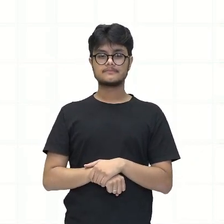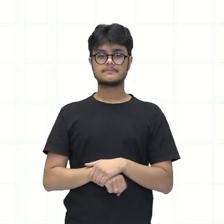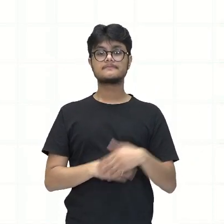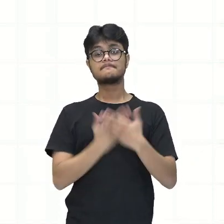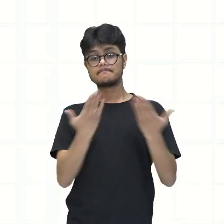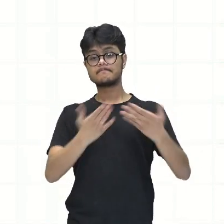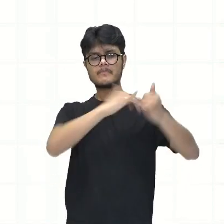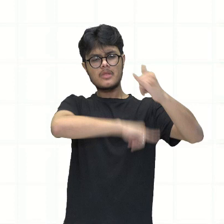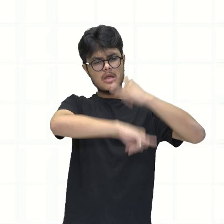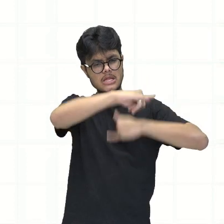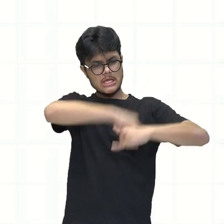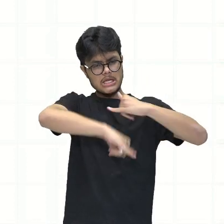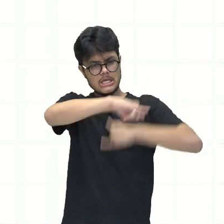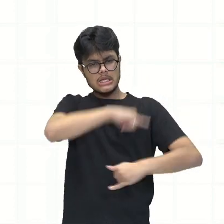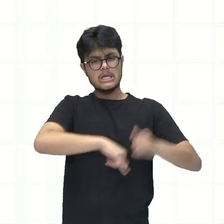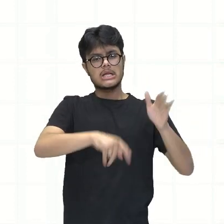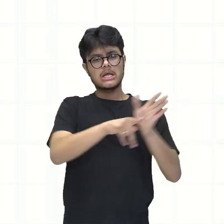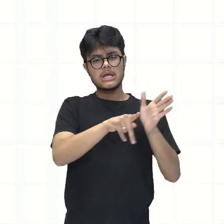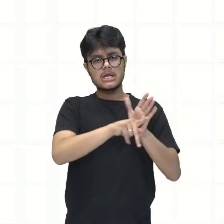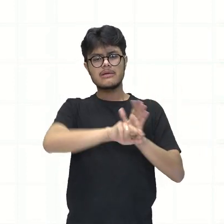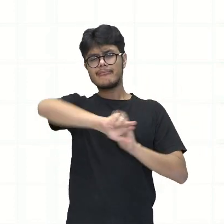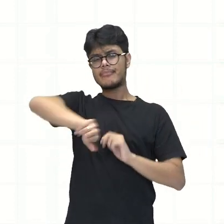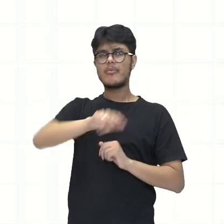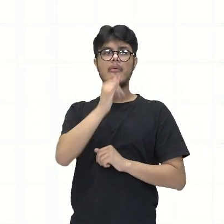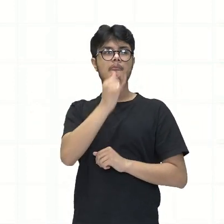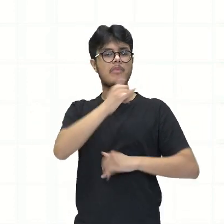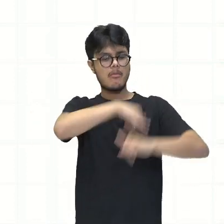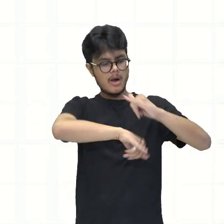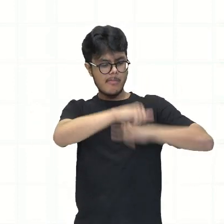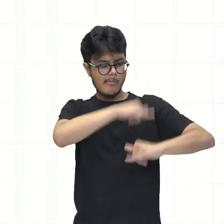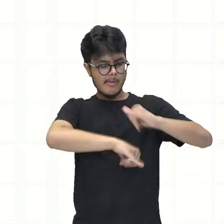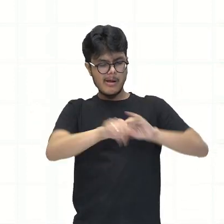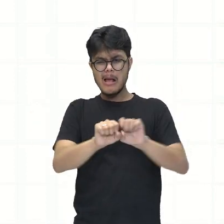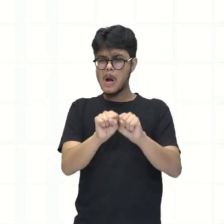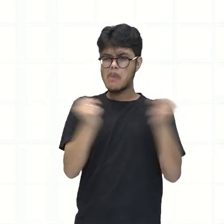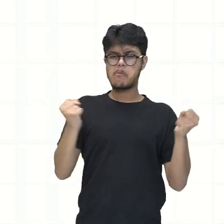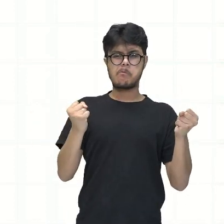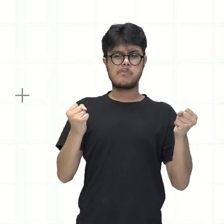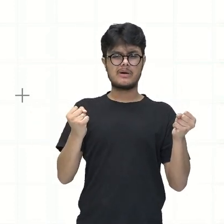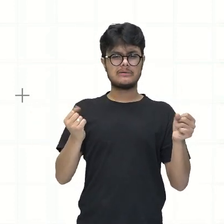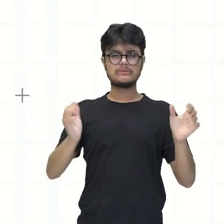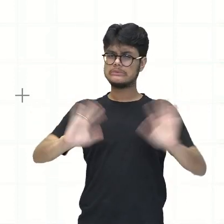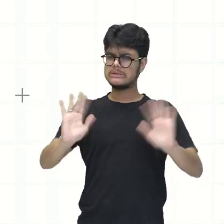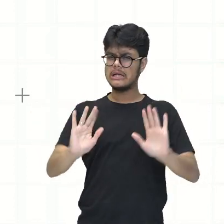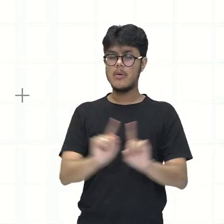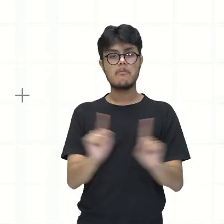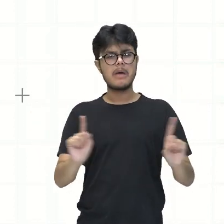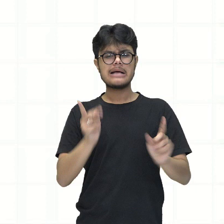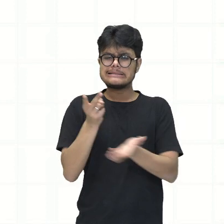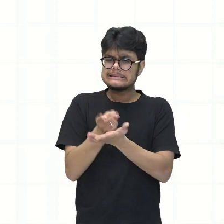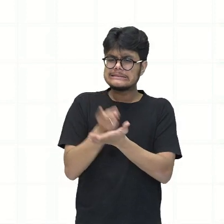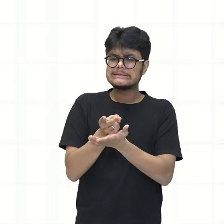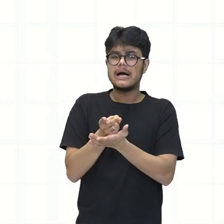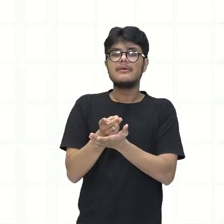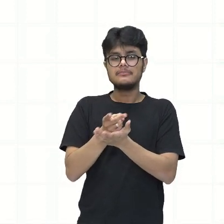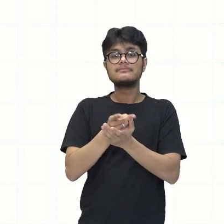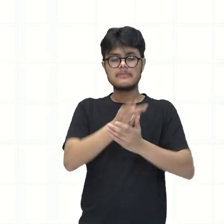que a energia em um sistema não pode ser destruída nem criada,